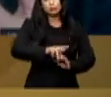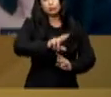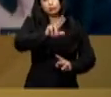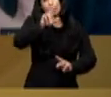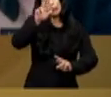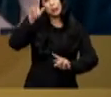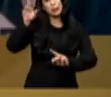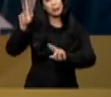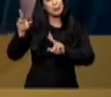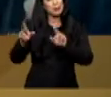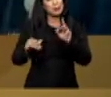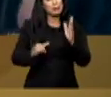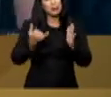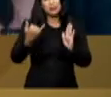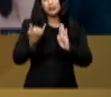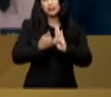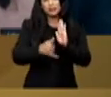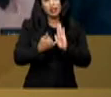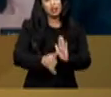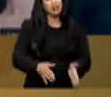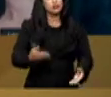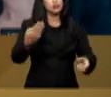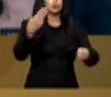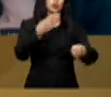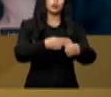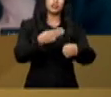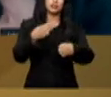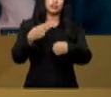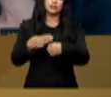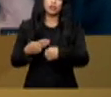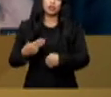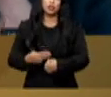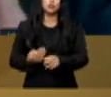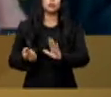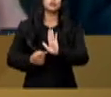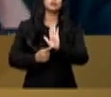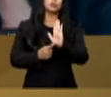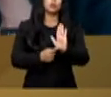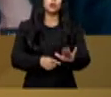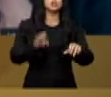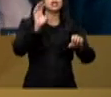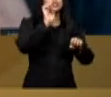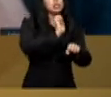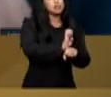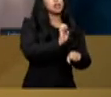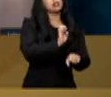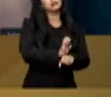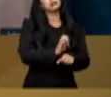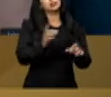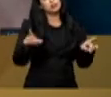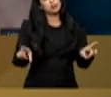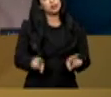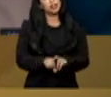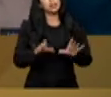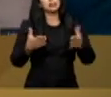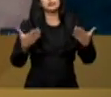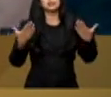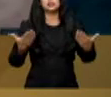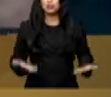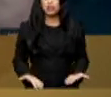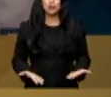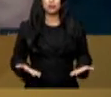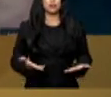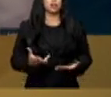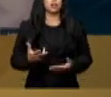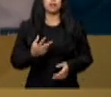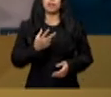situações que revelam municípios, que revelam estados. Creio que